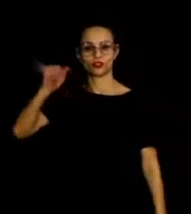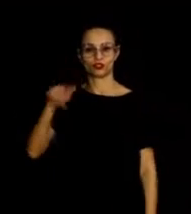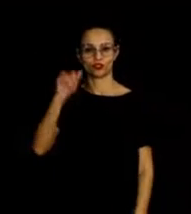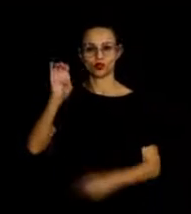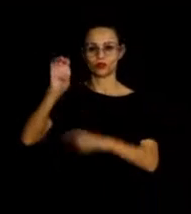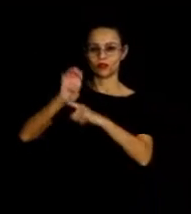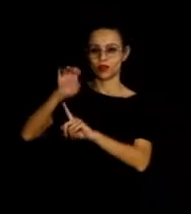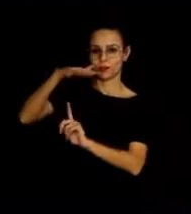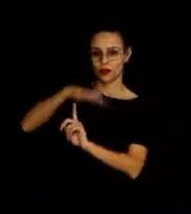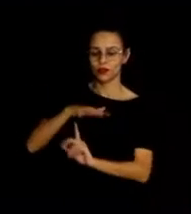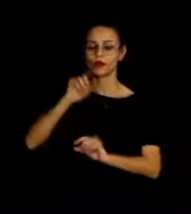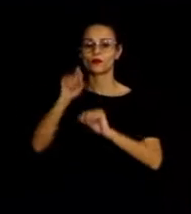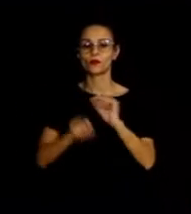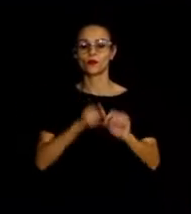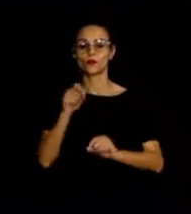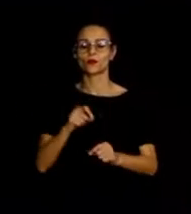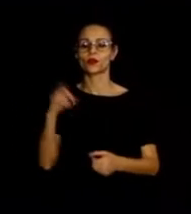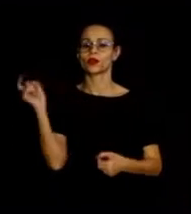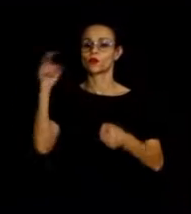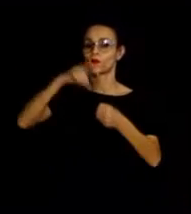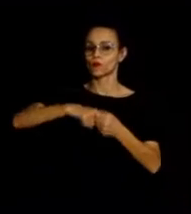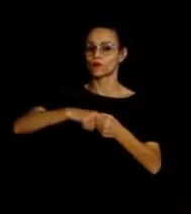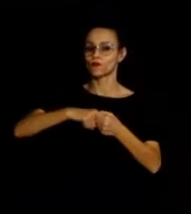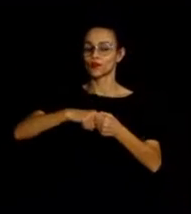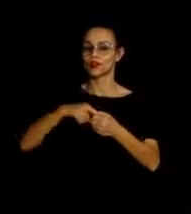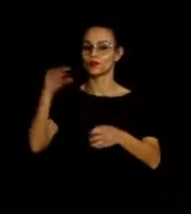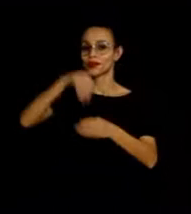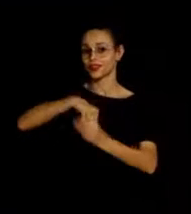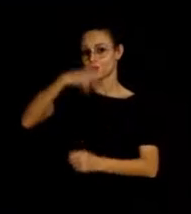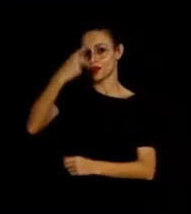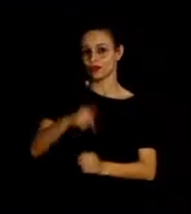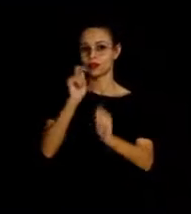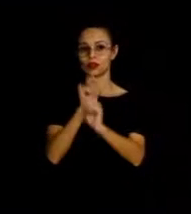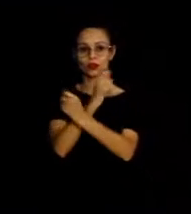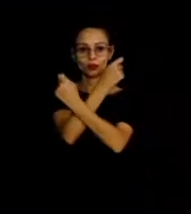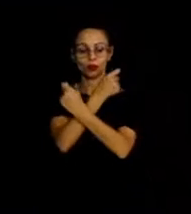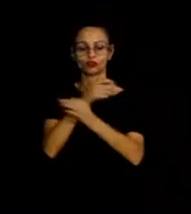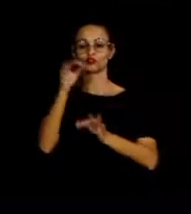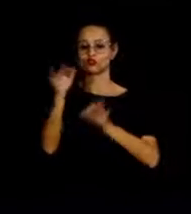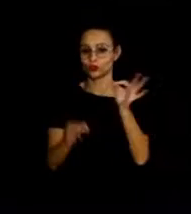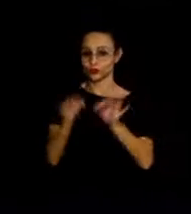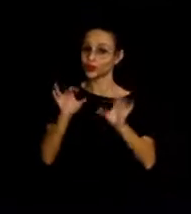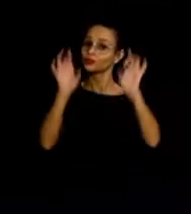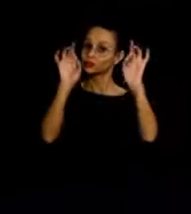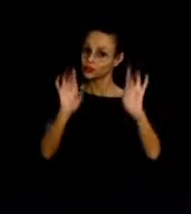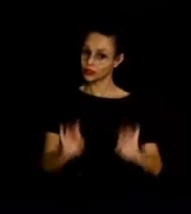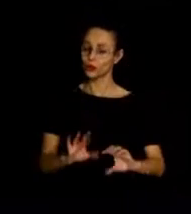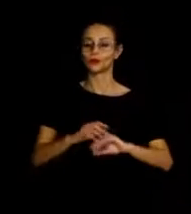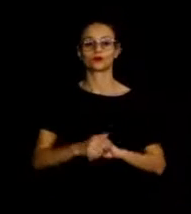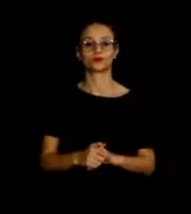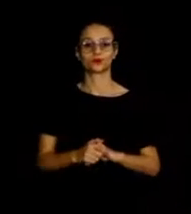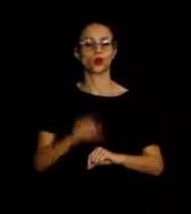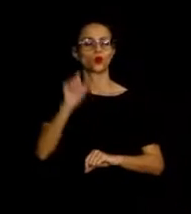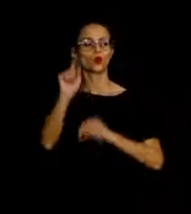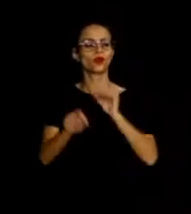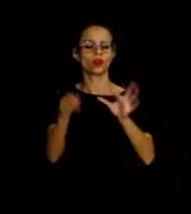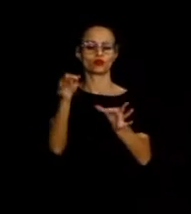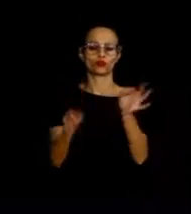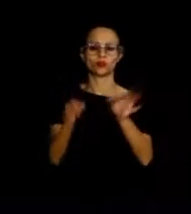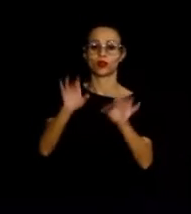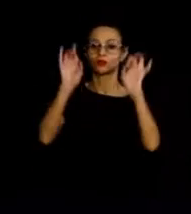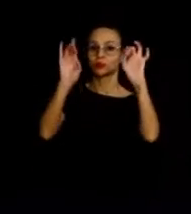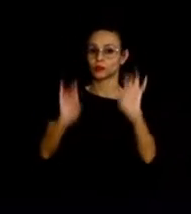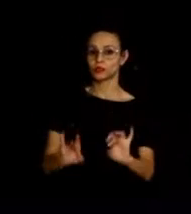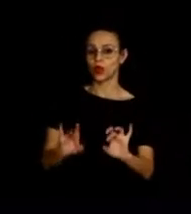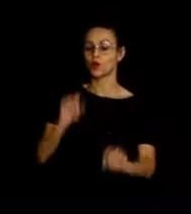do Estado do Paraná um convênio para instalar dentro da Universidade um Juizado Especial o que que é o Juizado